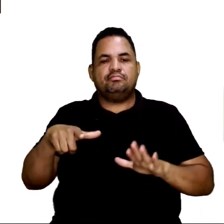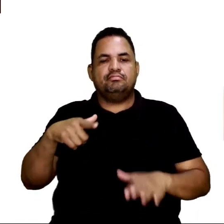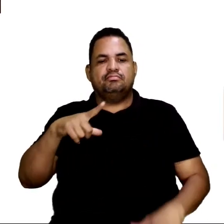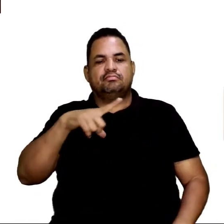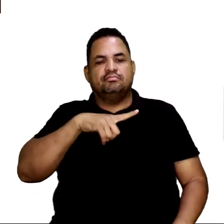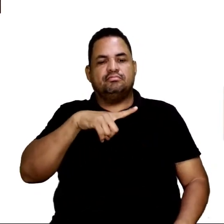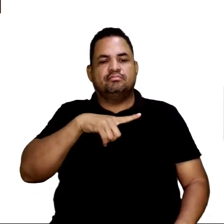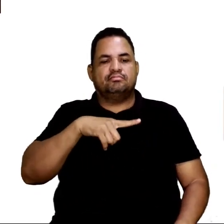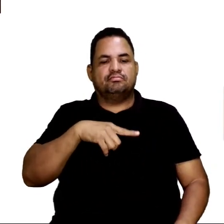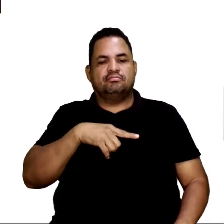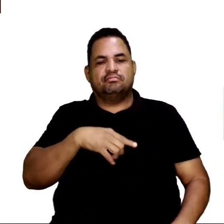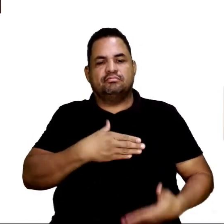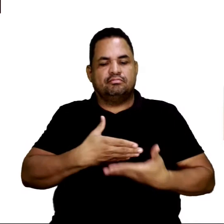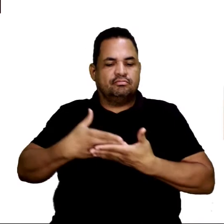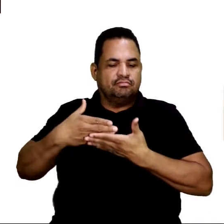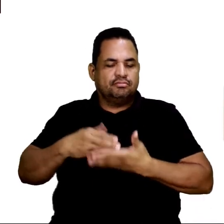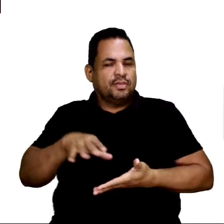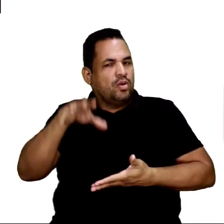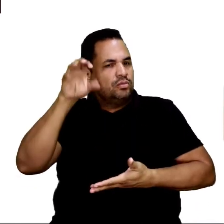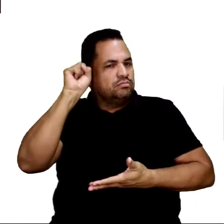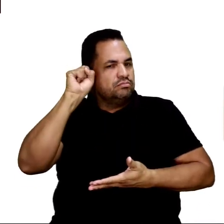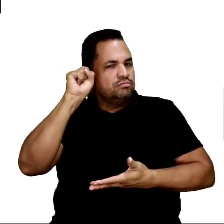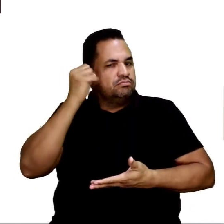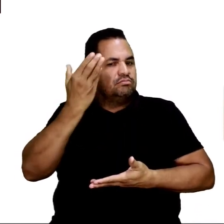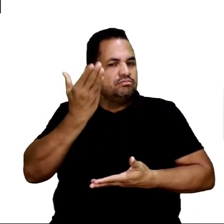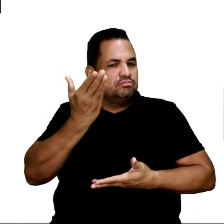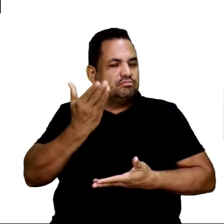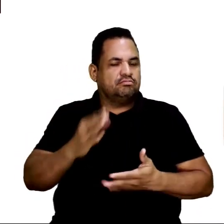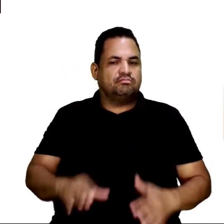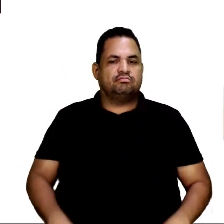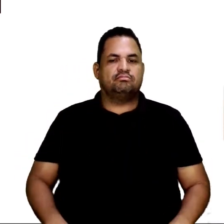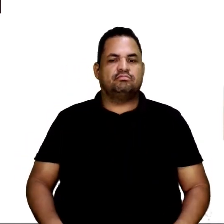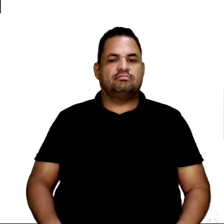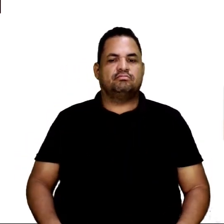esse bebê já ouvindo muito bem, já